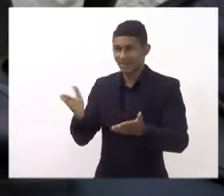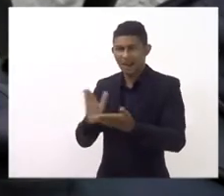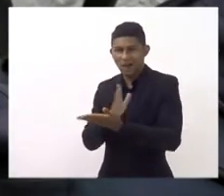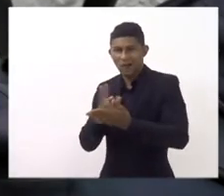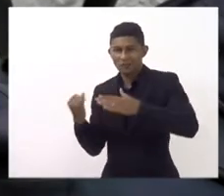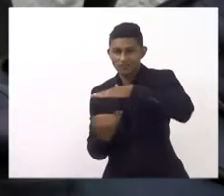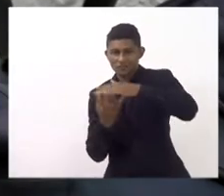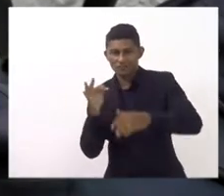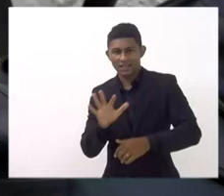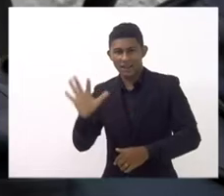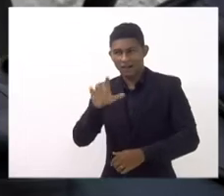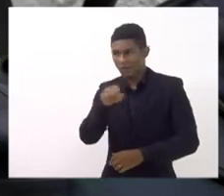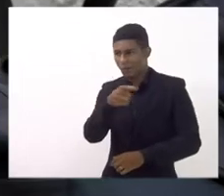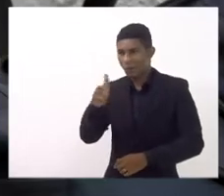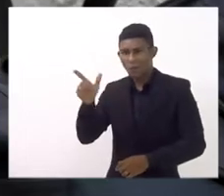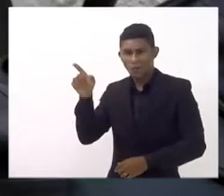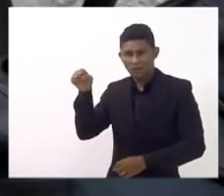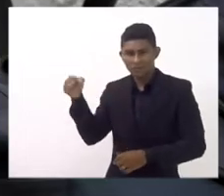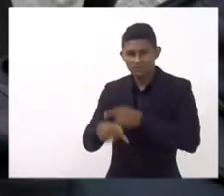entanto,